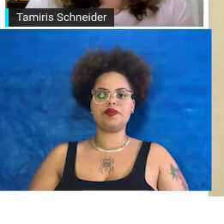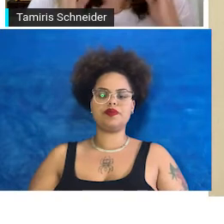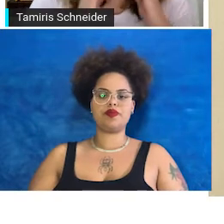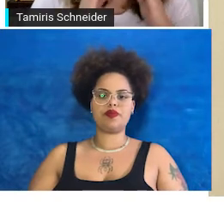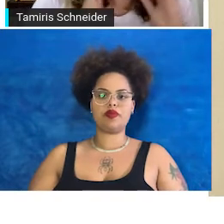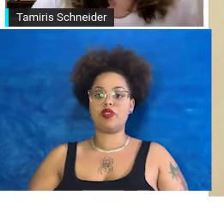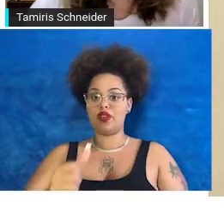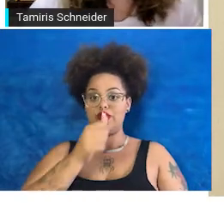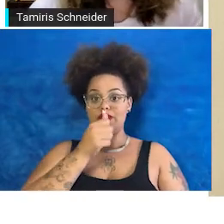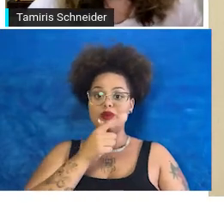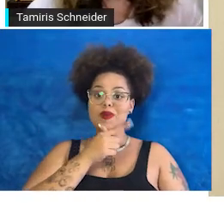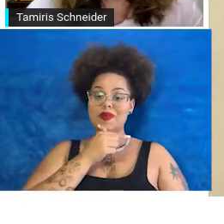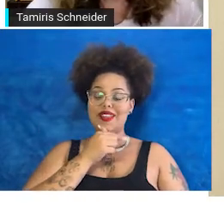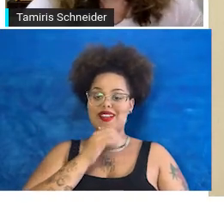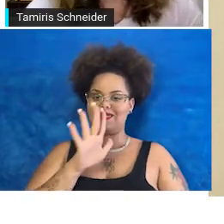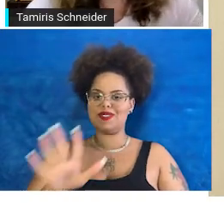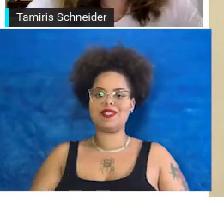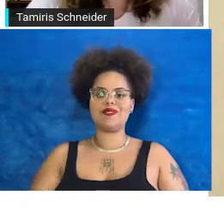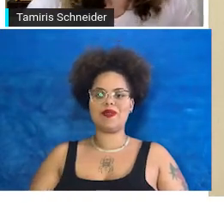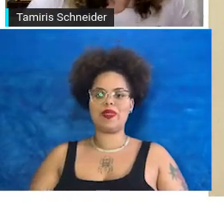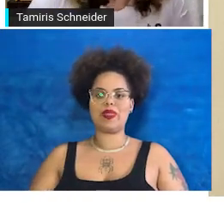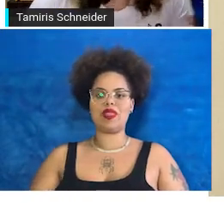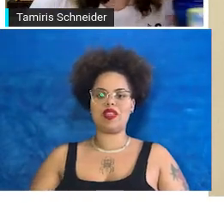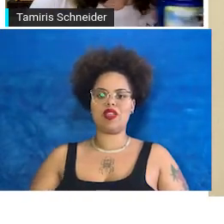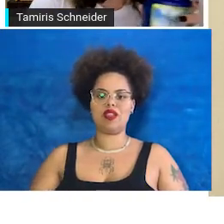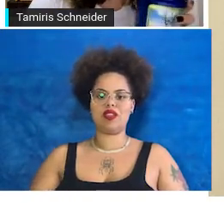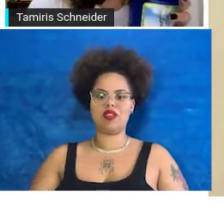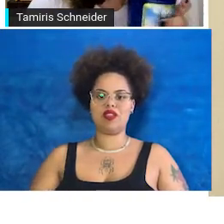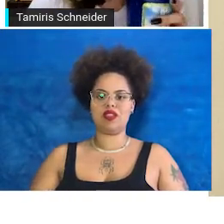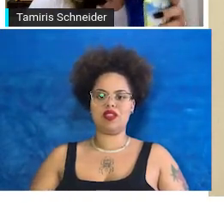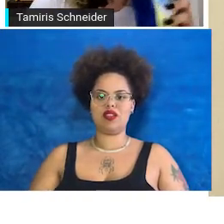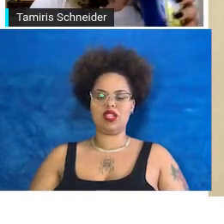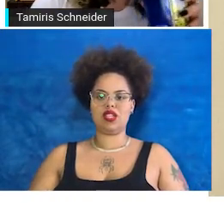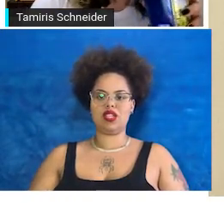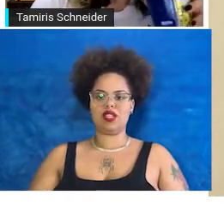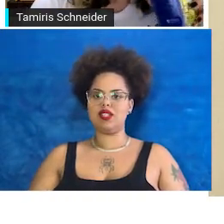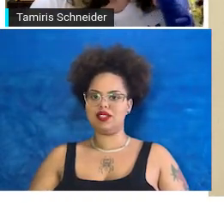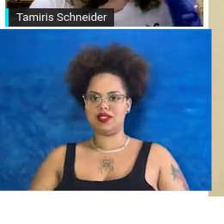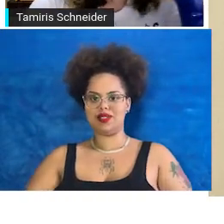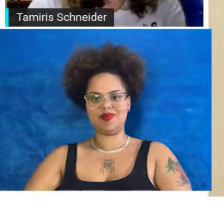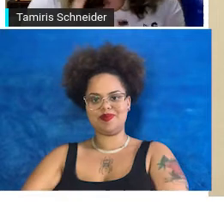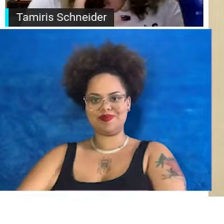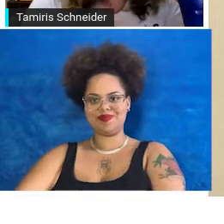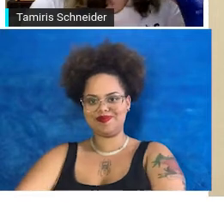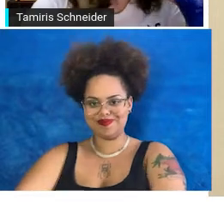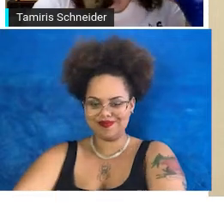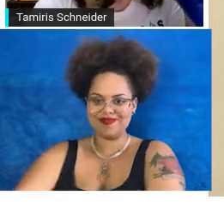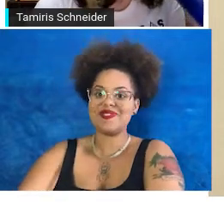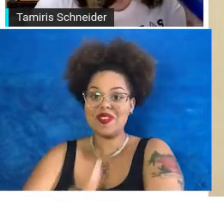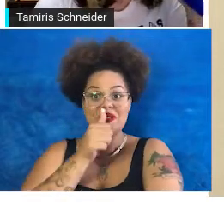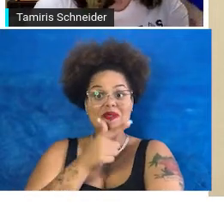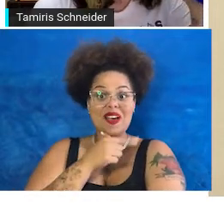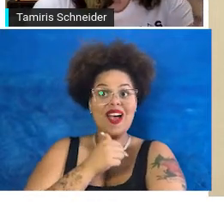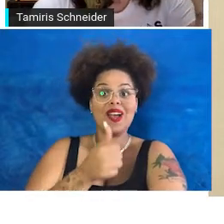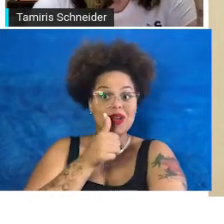Eu vou beber água, gente. O Léo sempre lembra, beba água. Então, beba água,